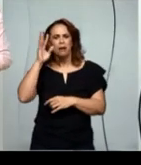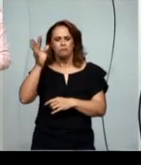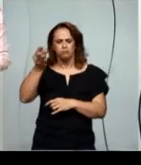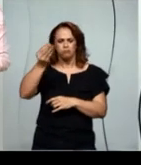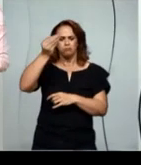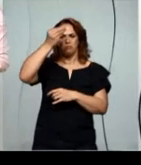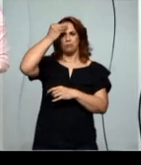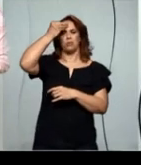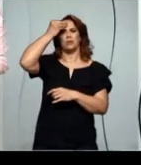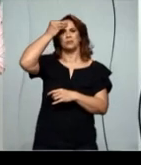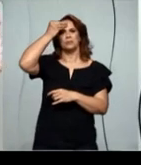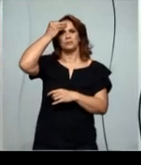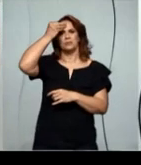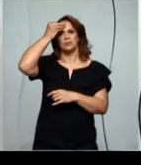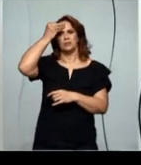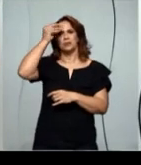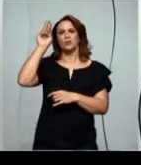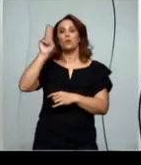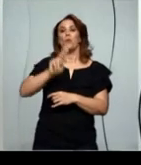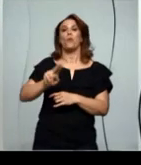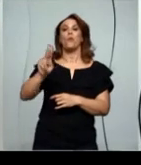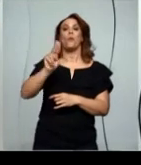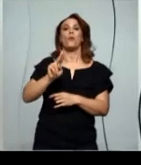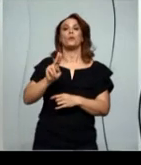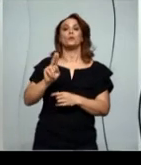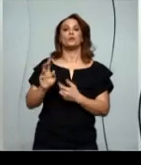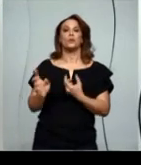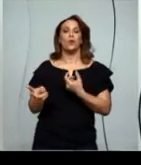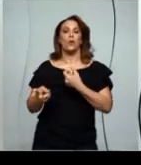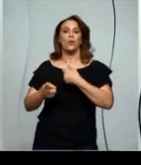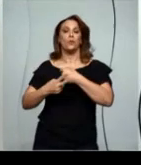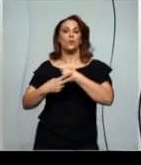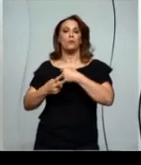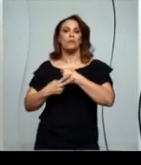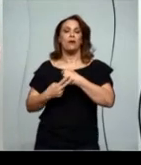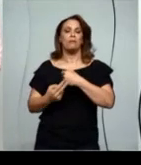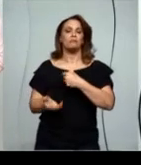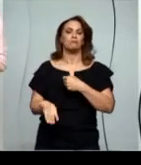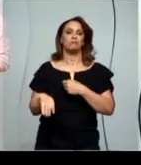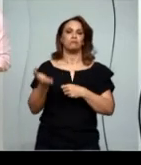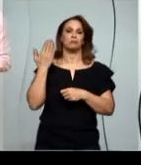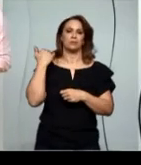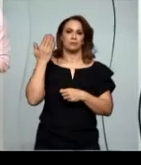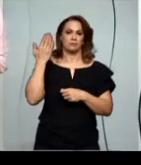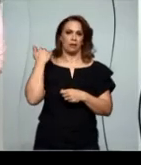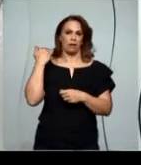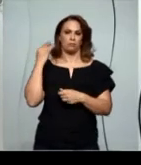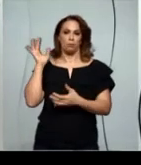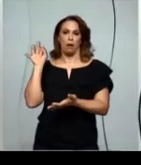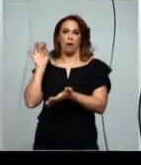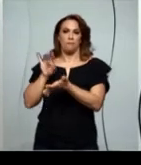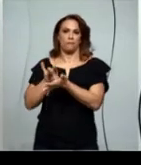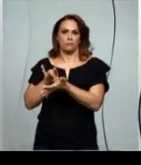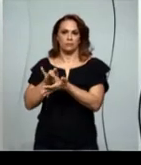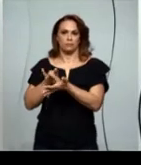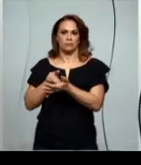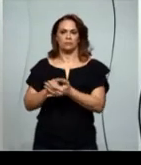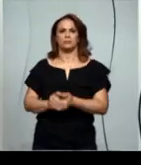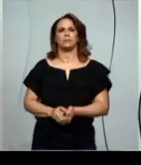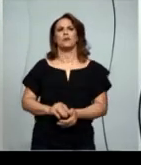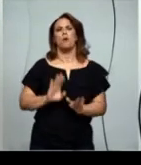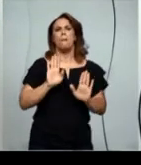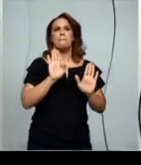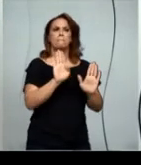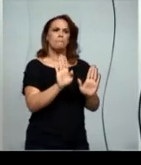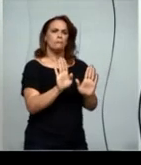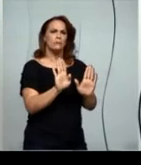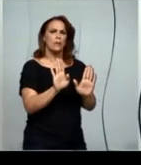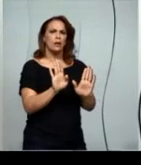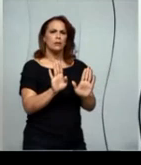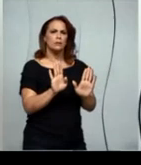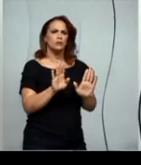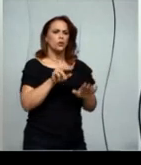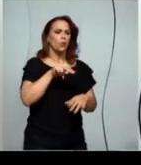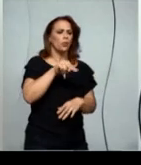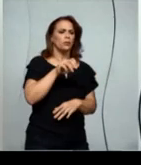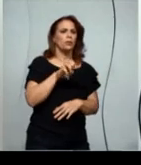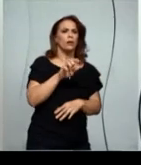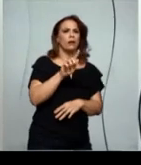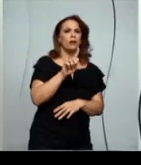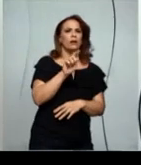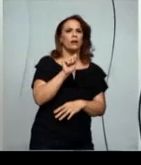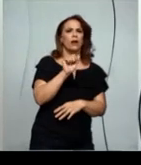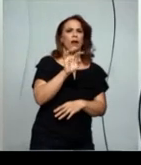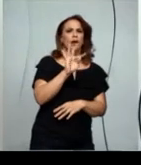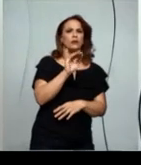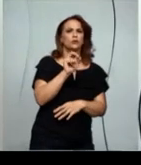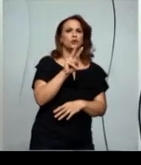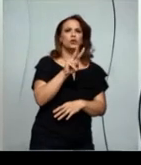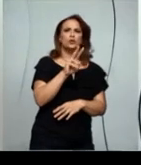passado, forma afirmativa. E na forma negativa, o que eu faço? They worked on Monday. Eles trabalharam na